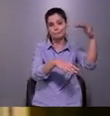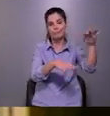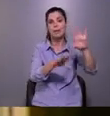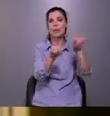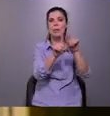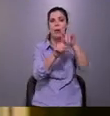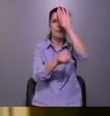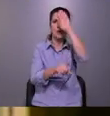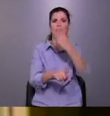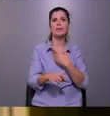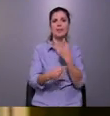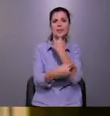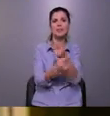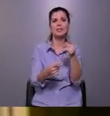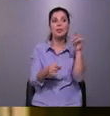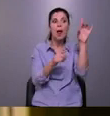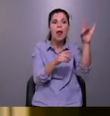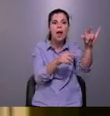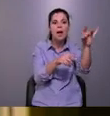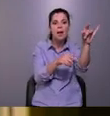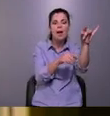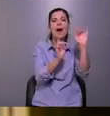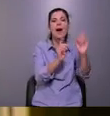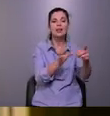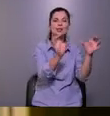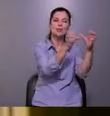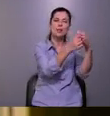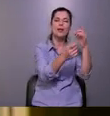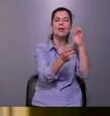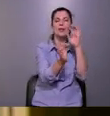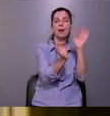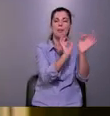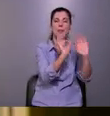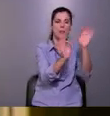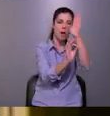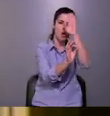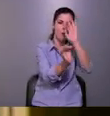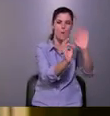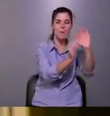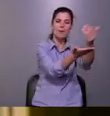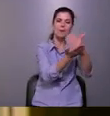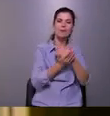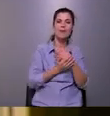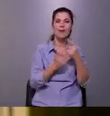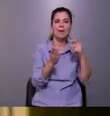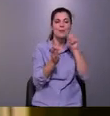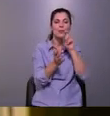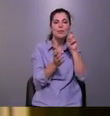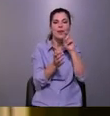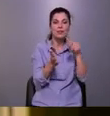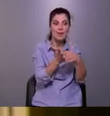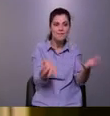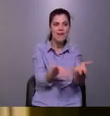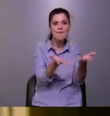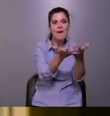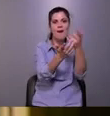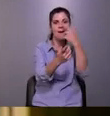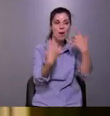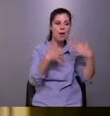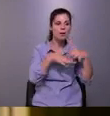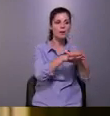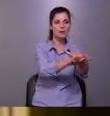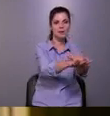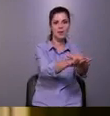Papa Francisco, uma comunidade pronta a acolher, proteger, promover e integrar a todos,